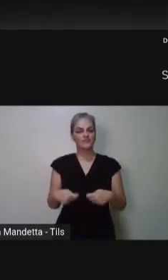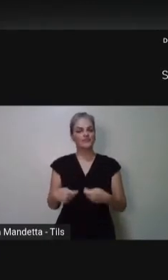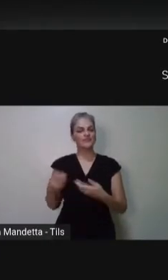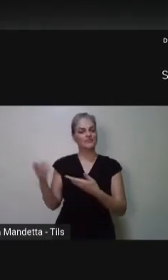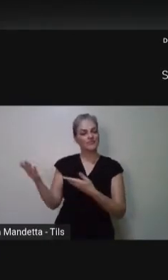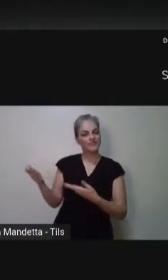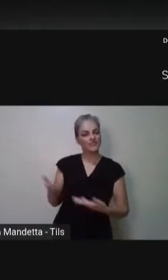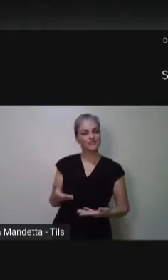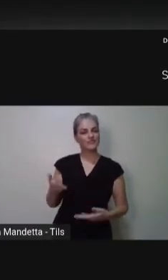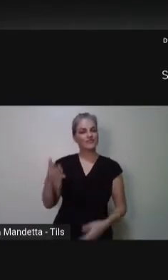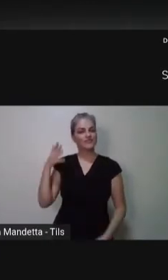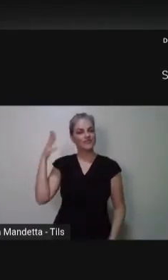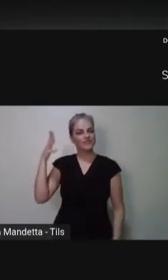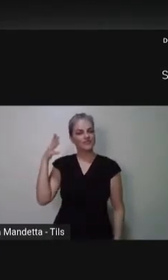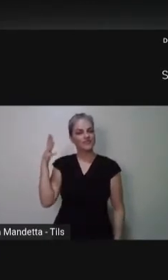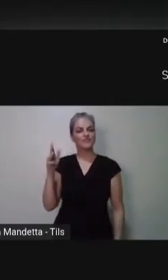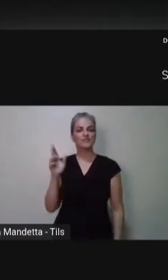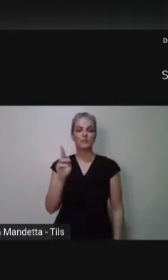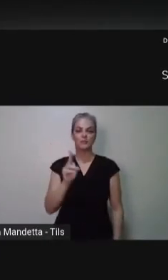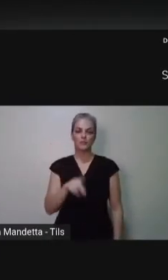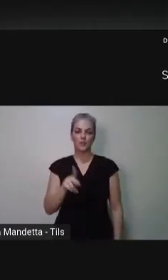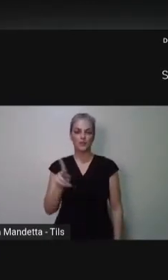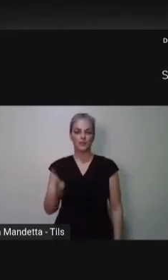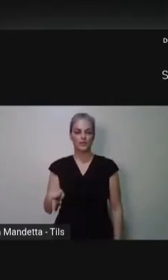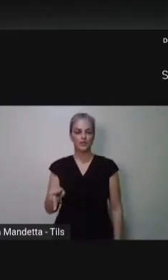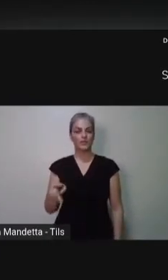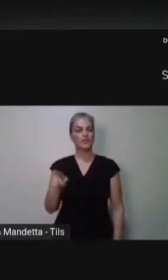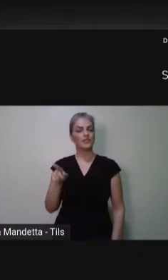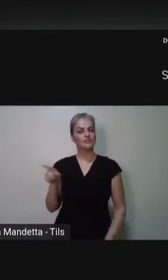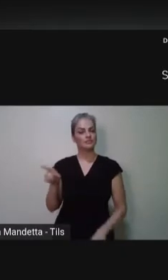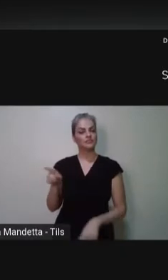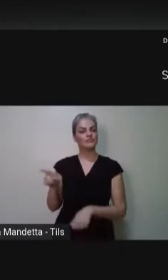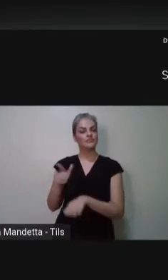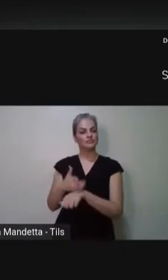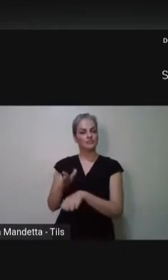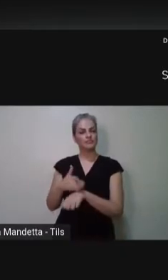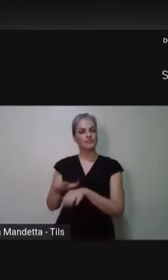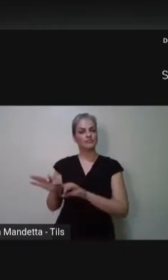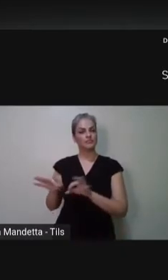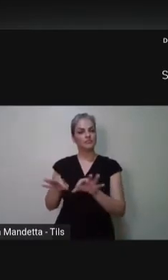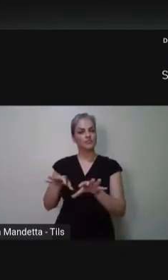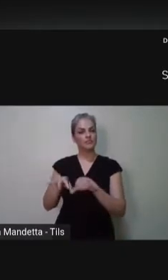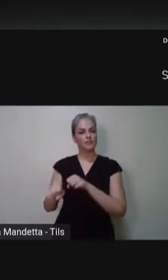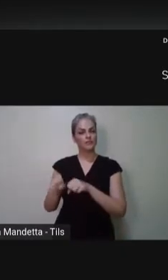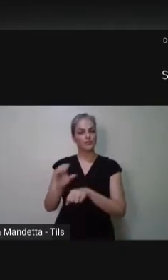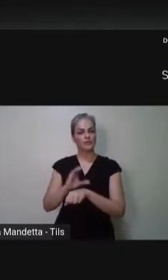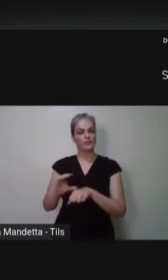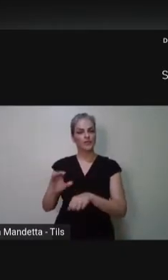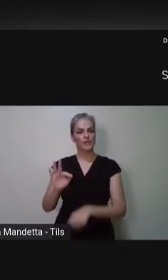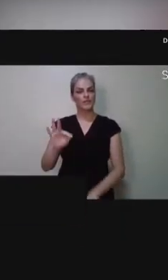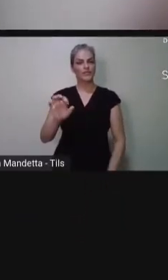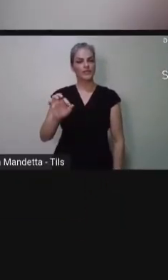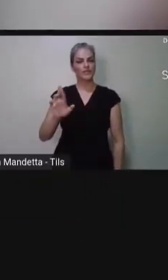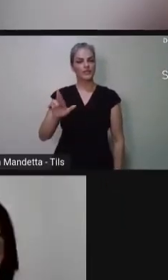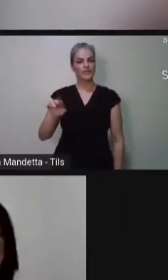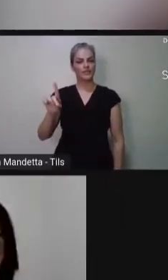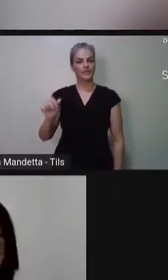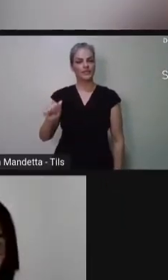palavra para a nossa professora, formadora do nosso curso, a Fernanda